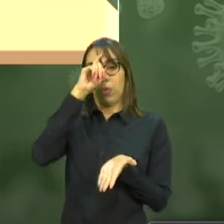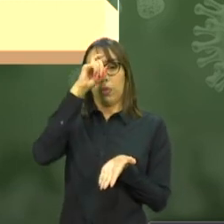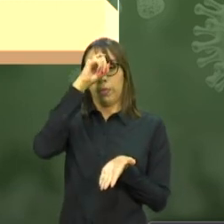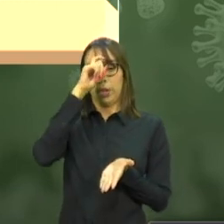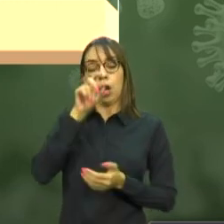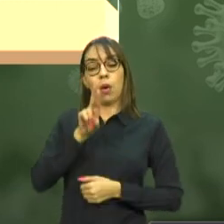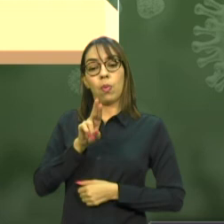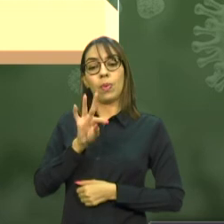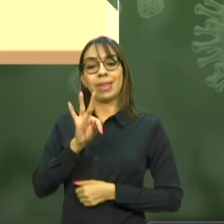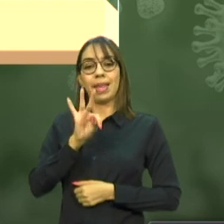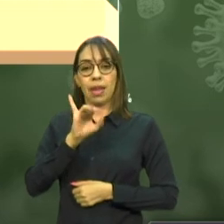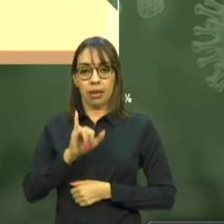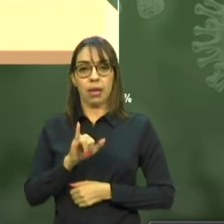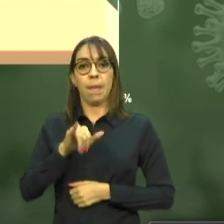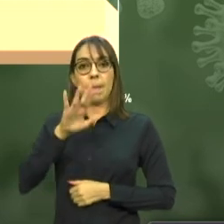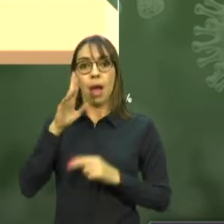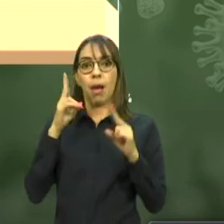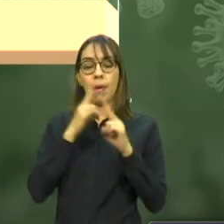Ceará é de